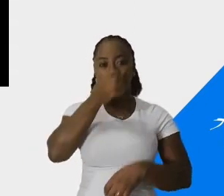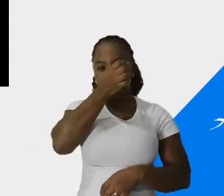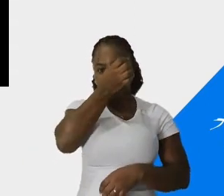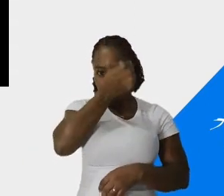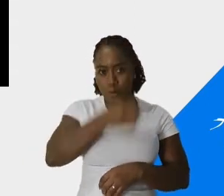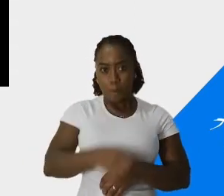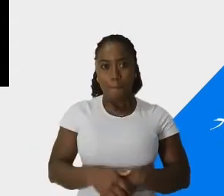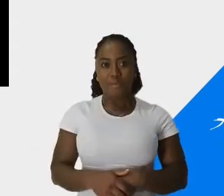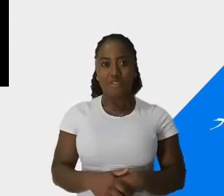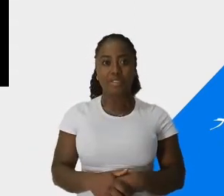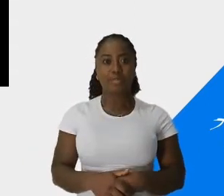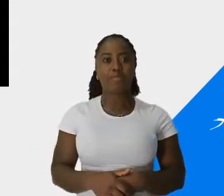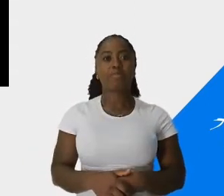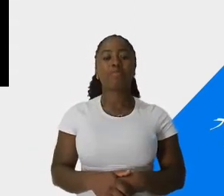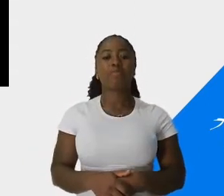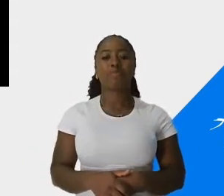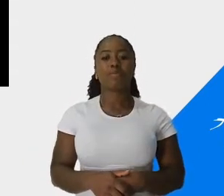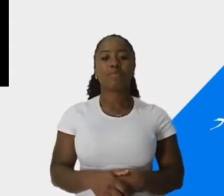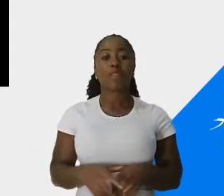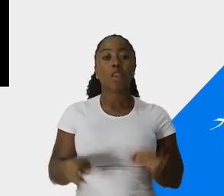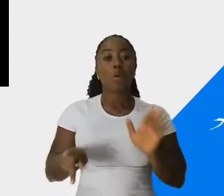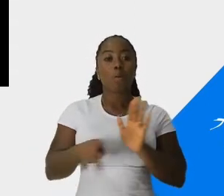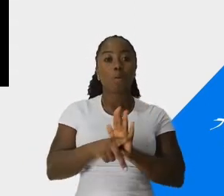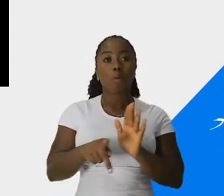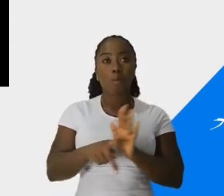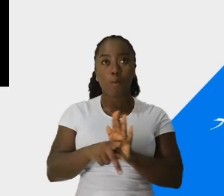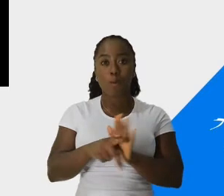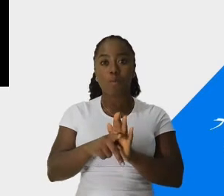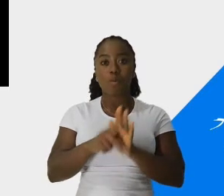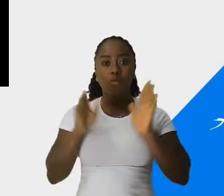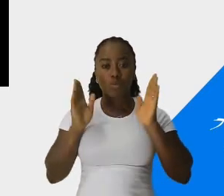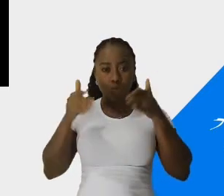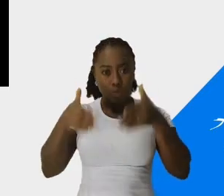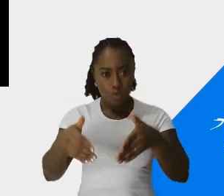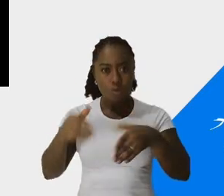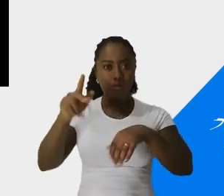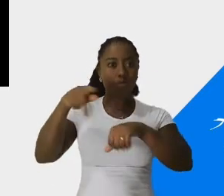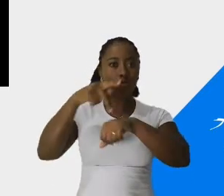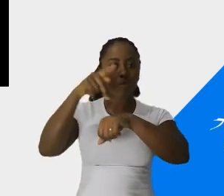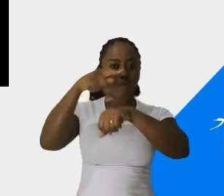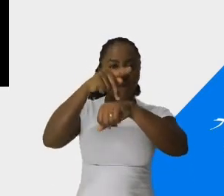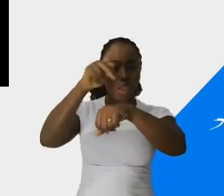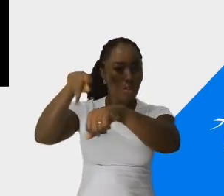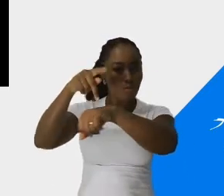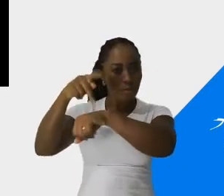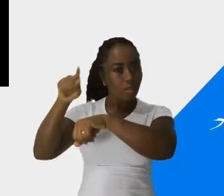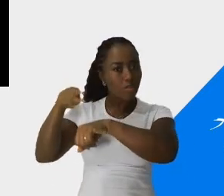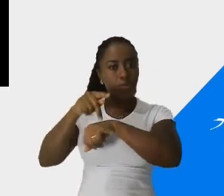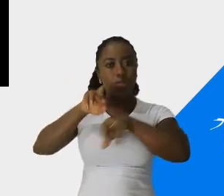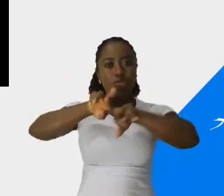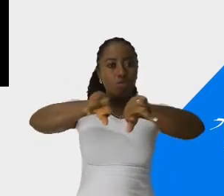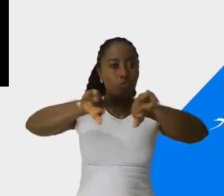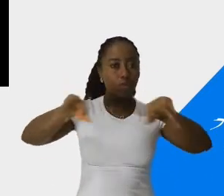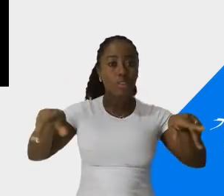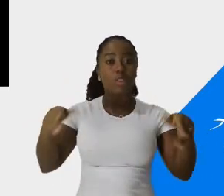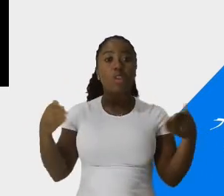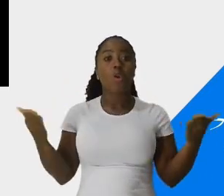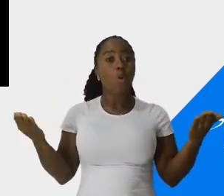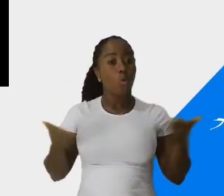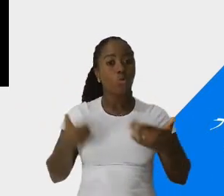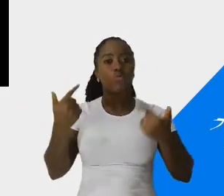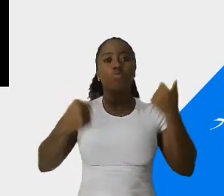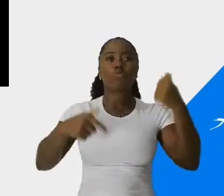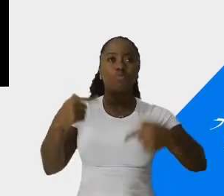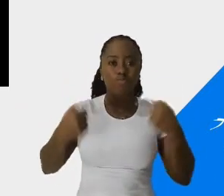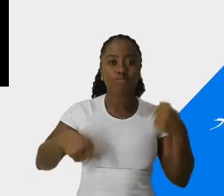uma atenção especial de cada país em relação às suas políticas. Então, hoje temos cerca de 50 milhões de pessoas no